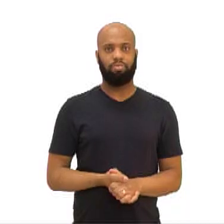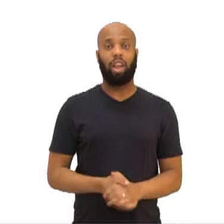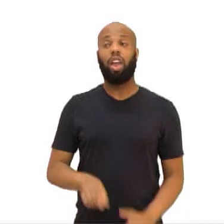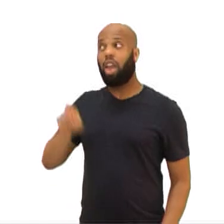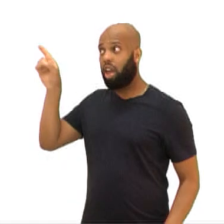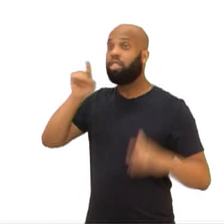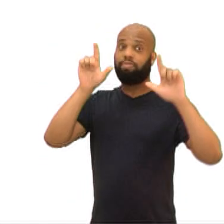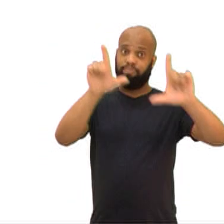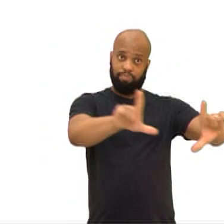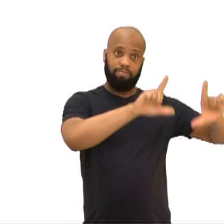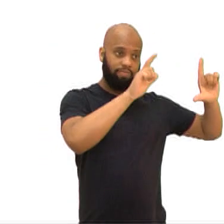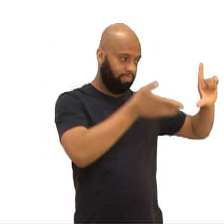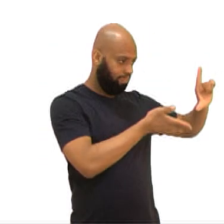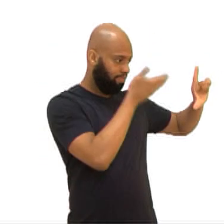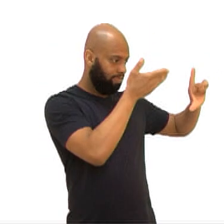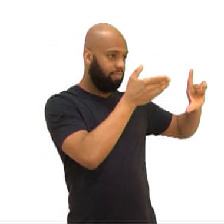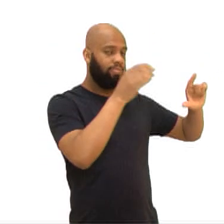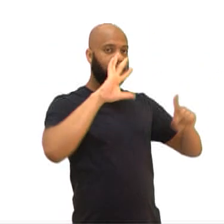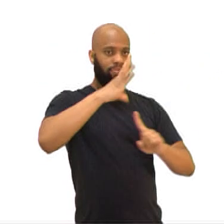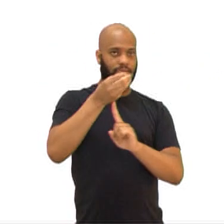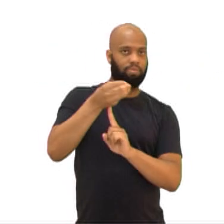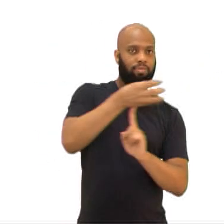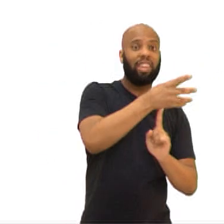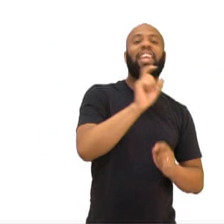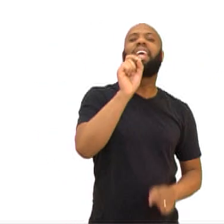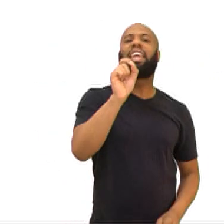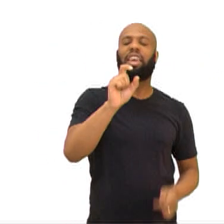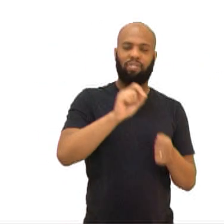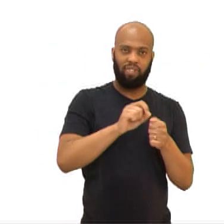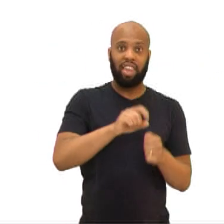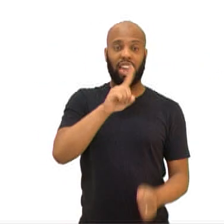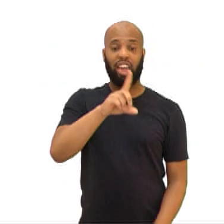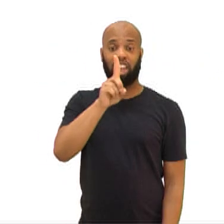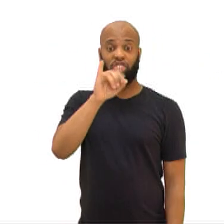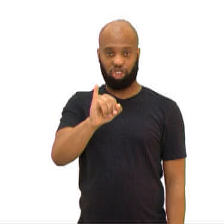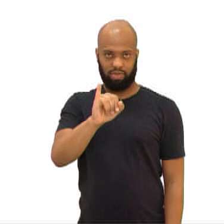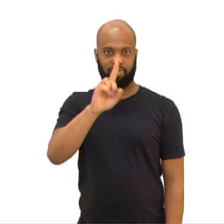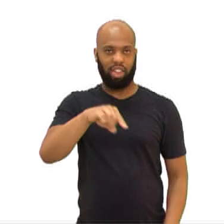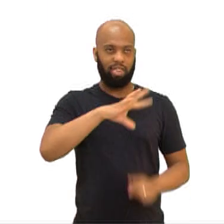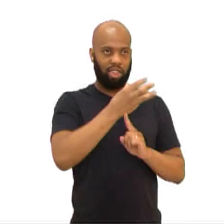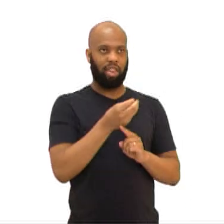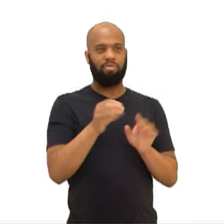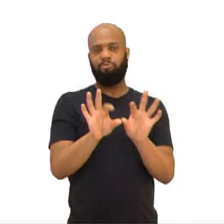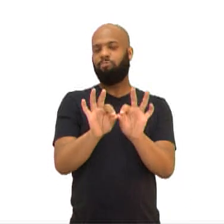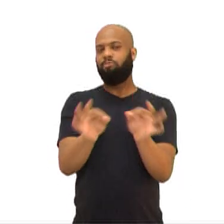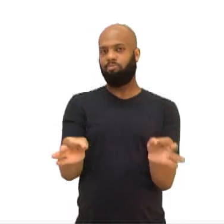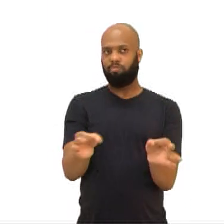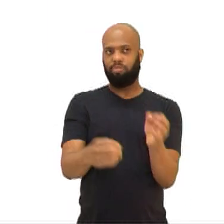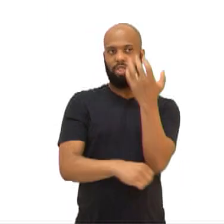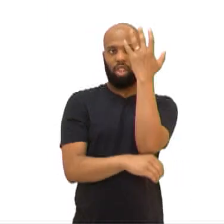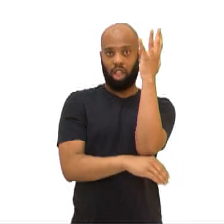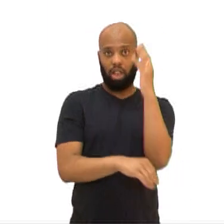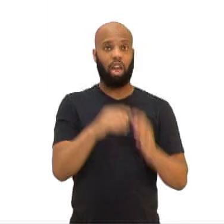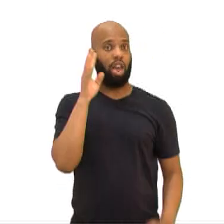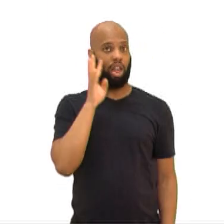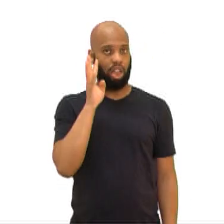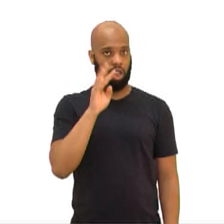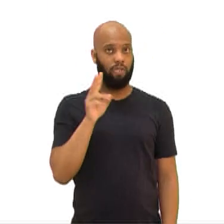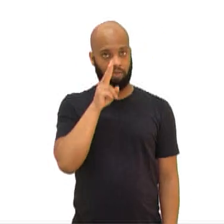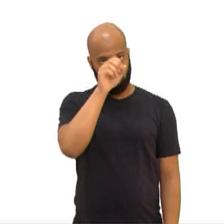Esse é o cartaz da Semana de Arte Moderna, foi feito pelo Di Cavalcanti. Uma arte bem simples, o desenho de uma árvore, mas bem bacana, bem